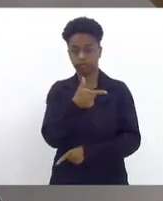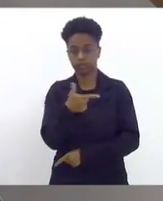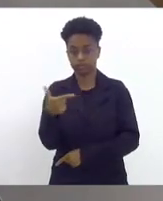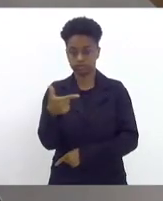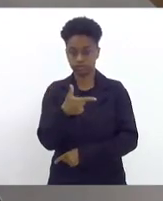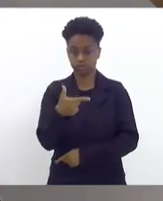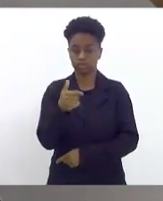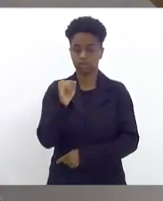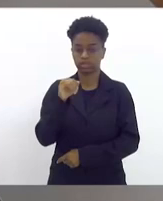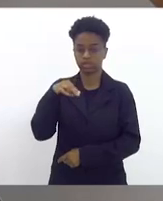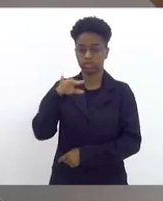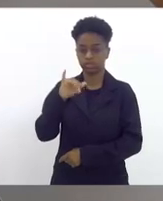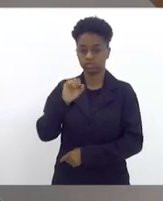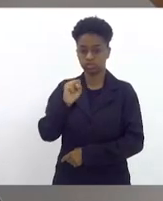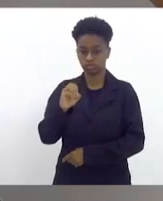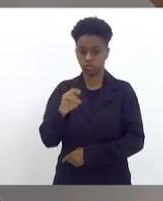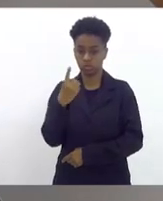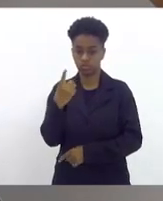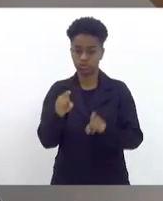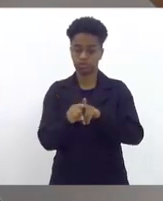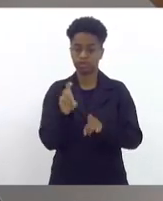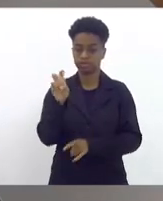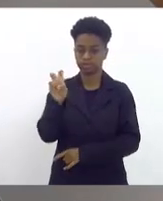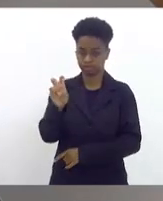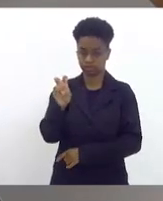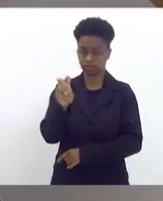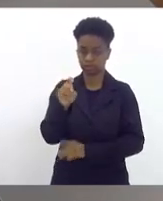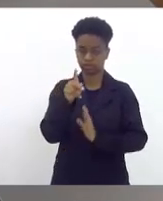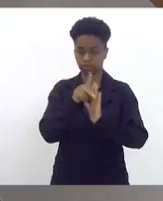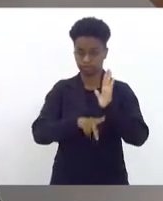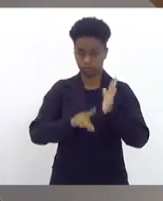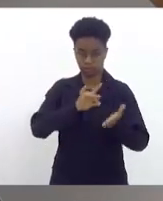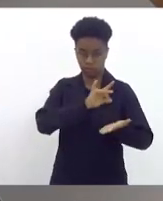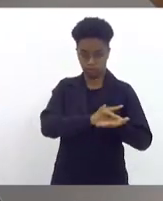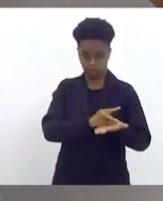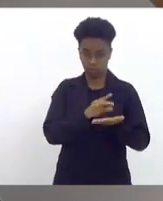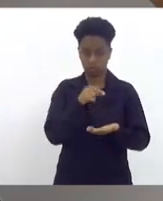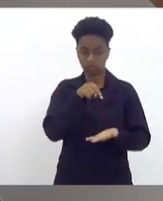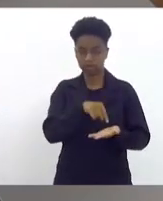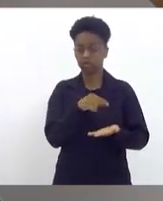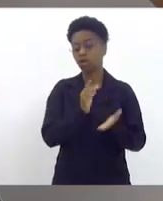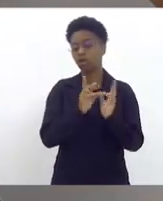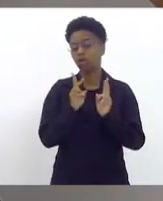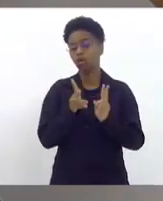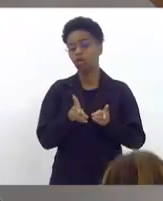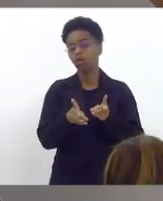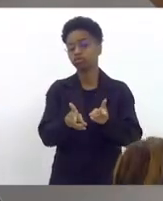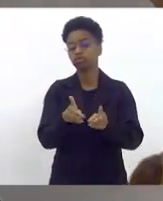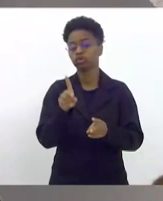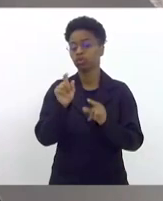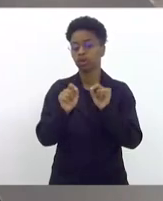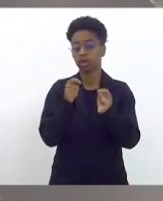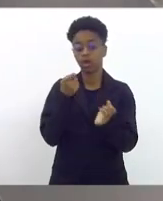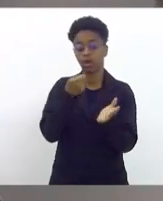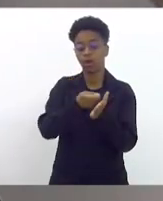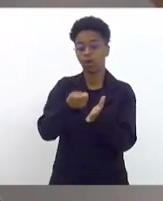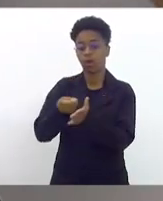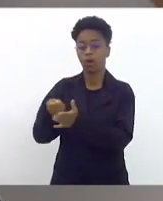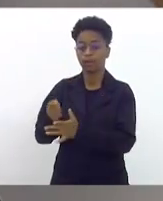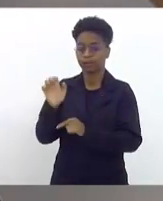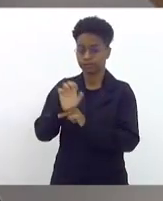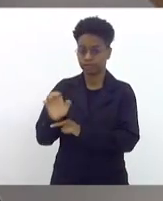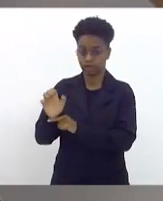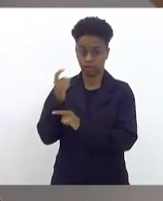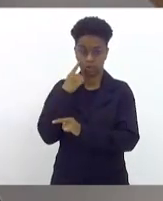incisos 1 e 5 do projeto original continuam mantendo obrigações ao estado